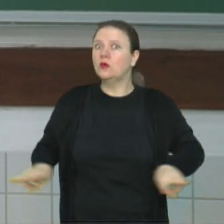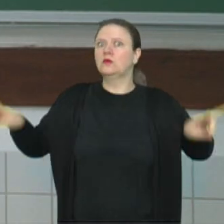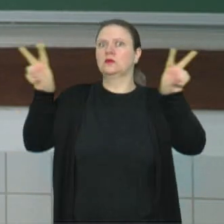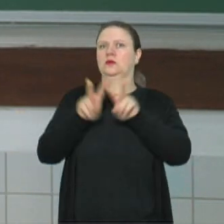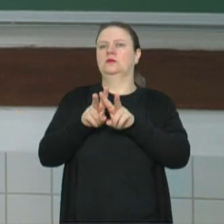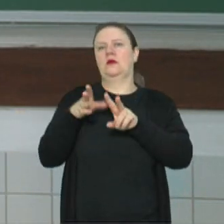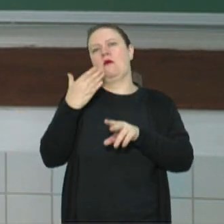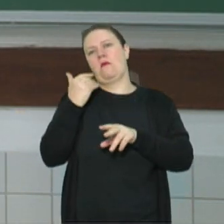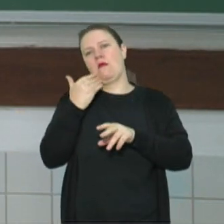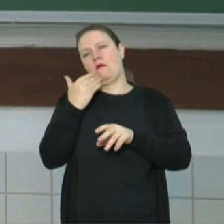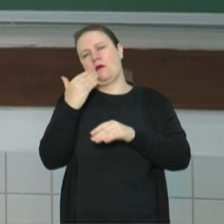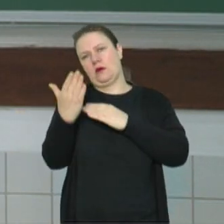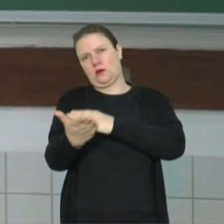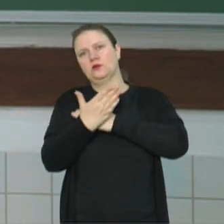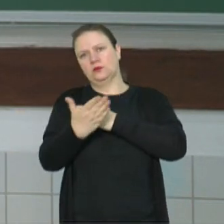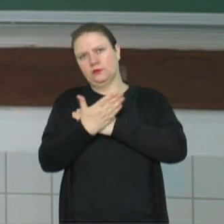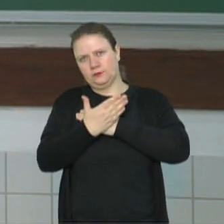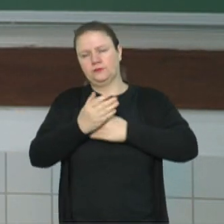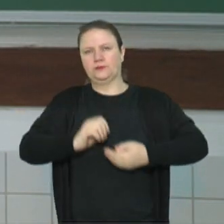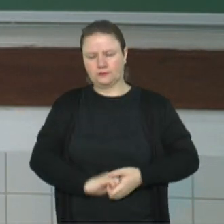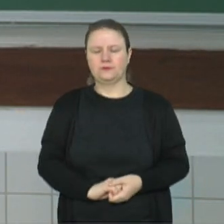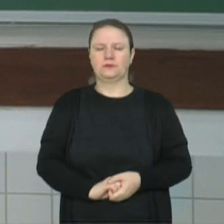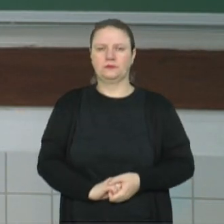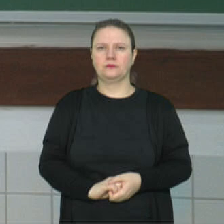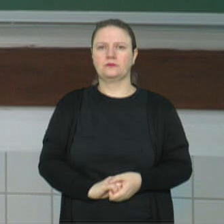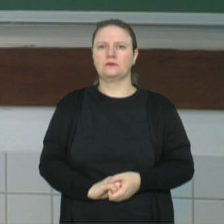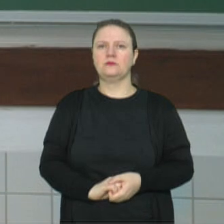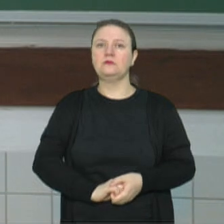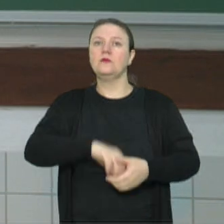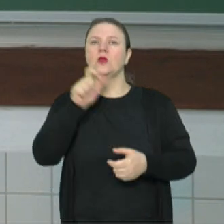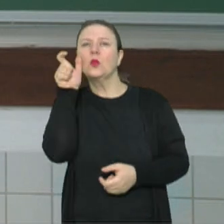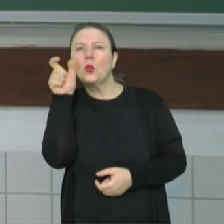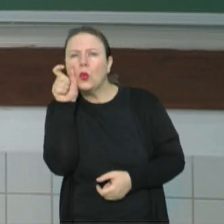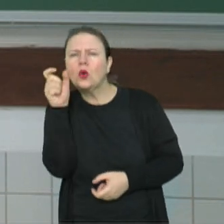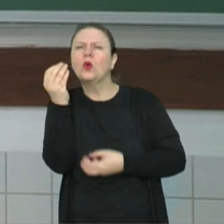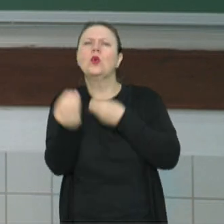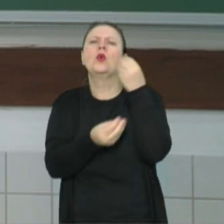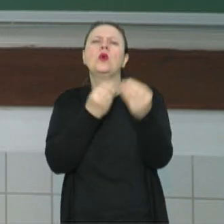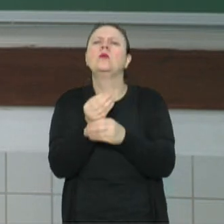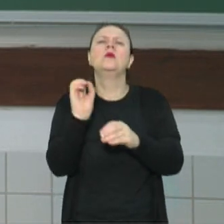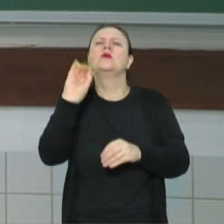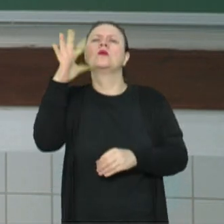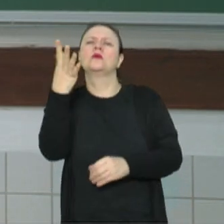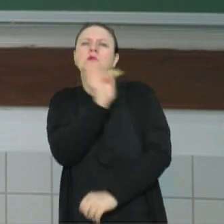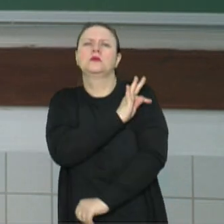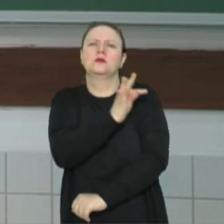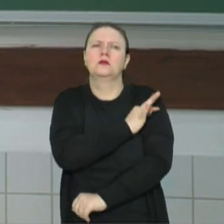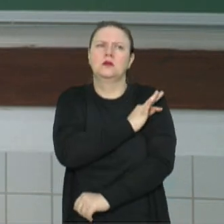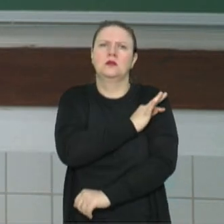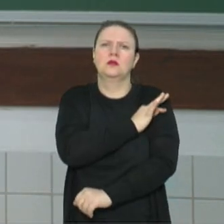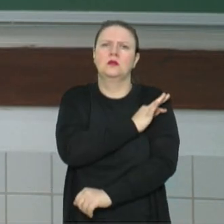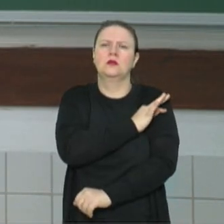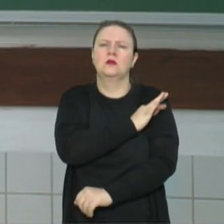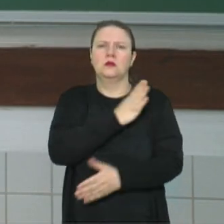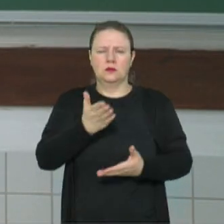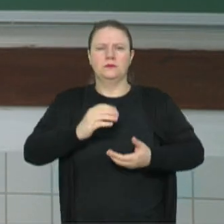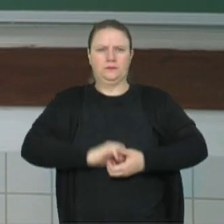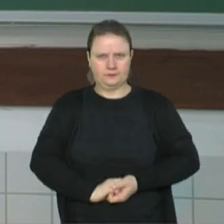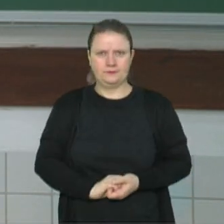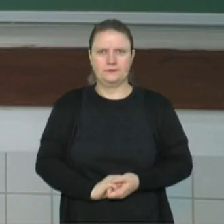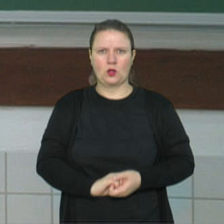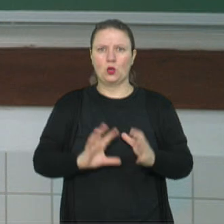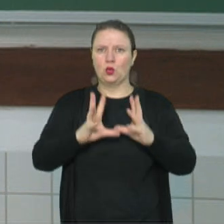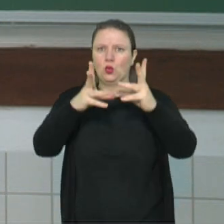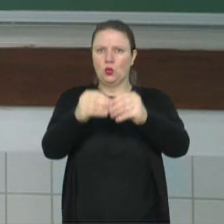você não é tão, a assimilação não é boa, né? Quando você vê realmente como que funciona a técnica, como que é a competição, os